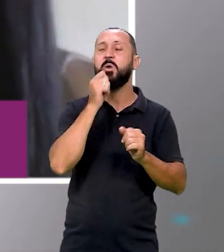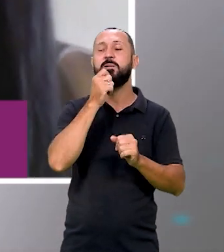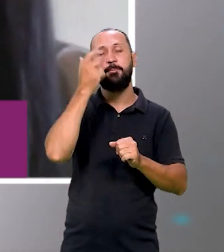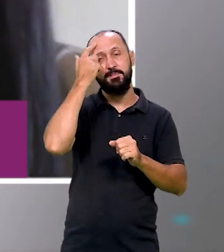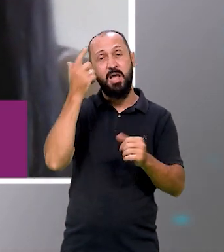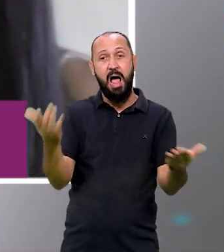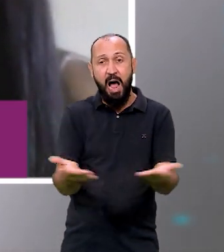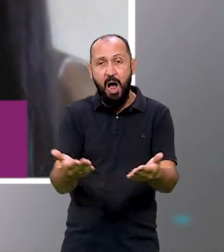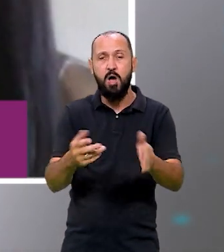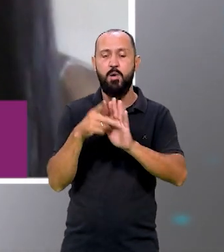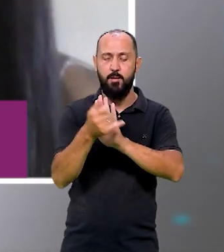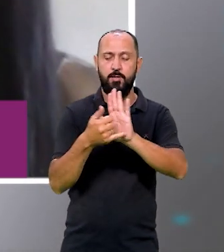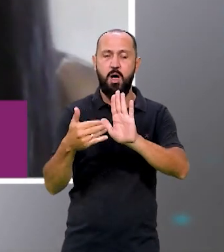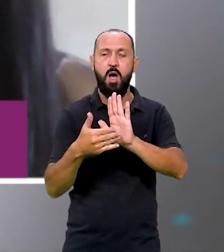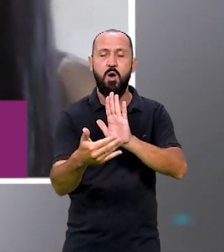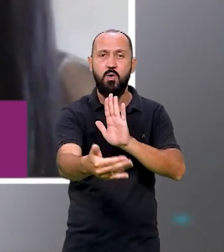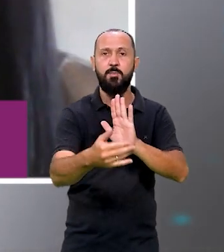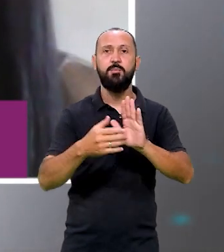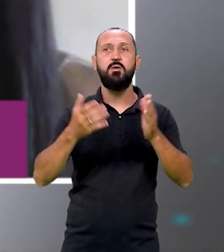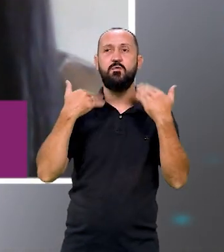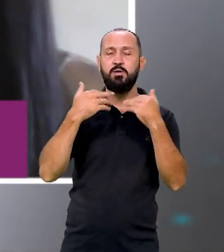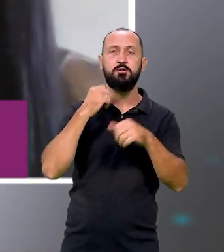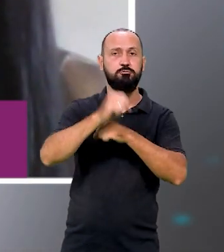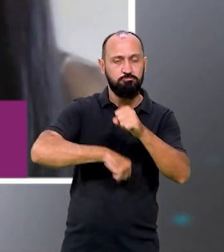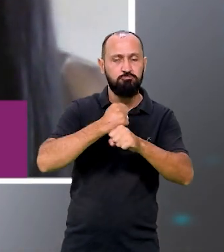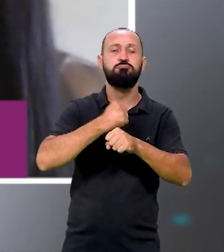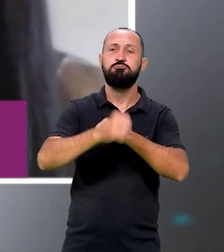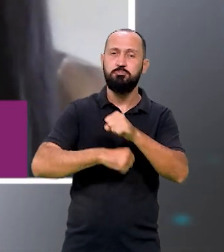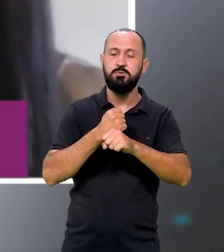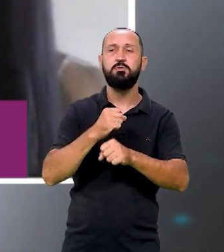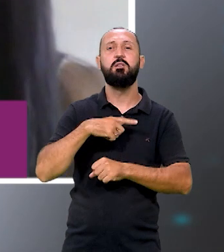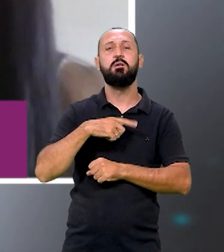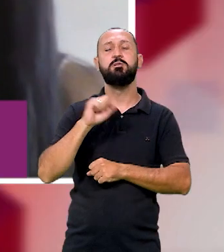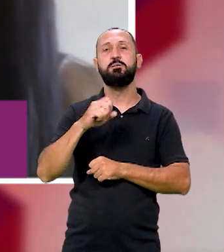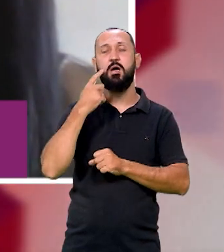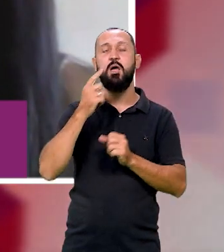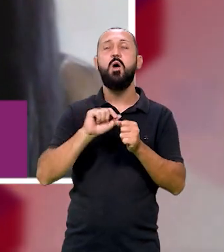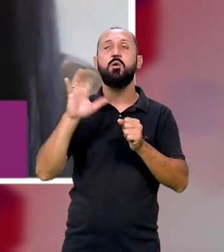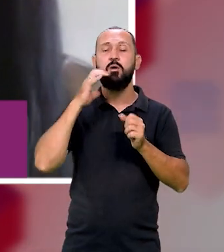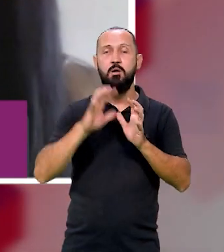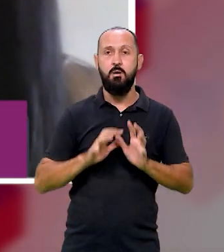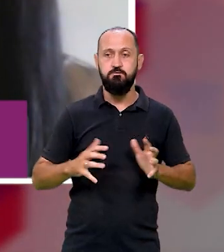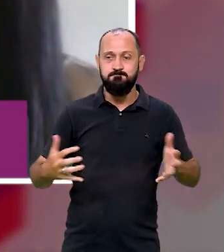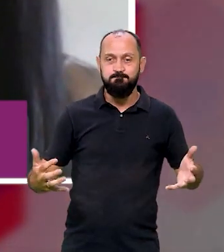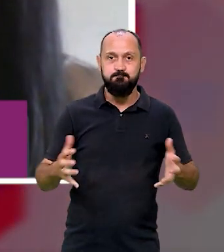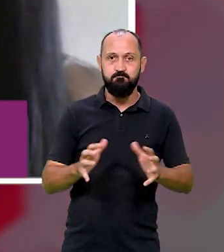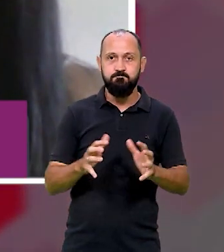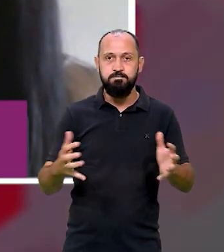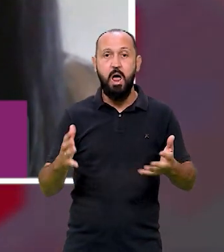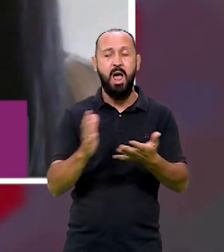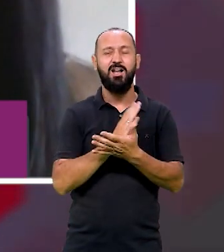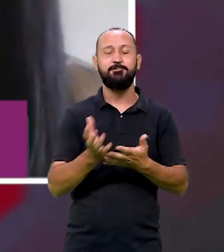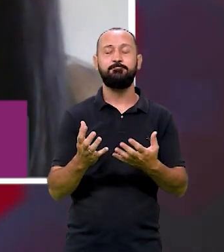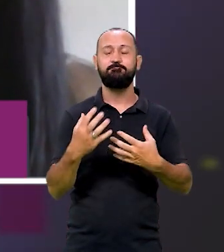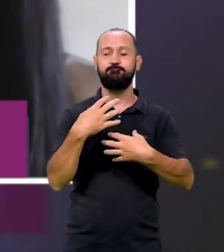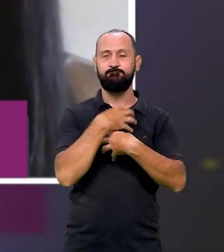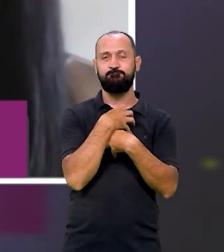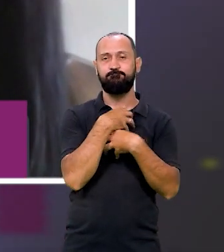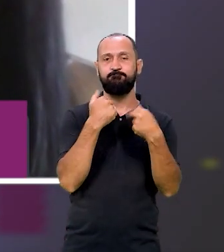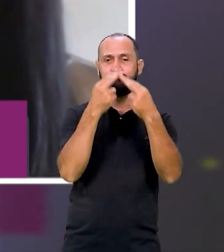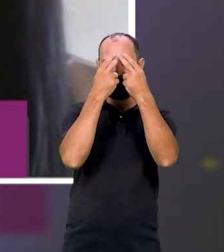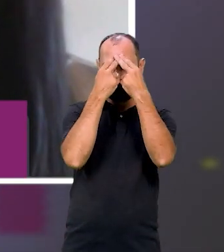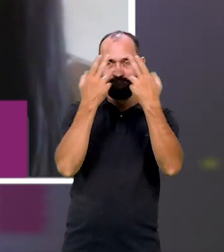ovos, proteína, né, que falta, come pão com carne, pão com ovo, pão com queijo. Se você come 10 colheres de arroz